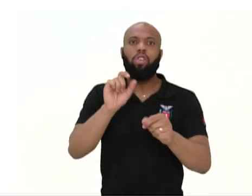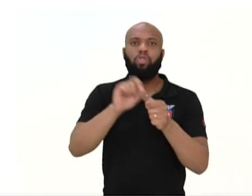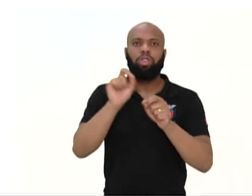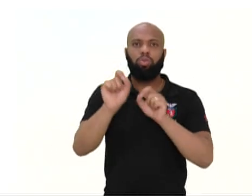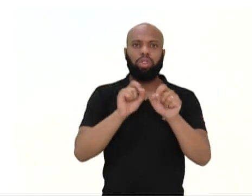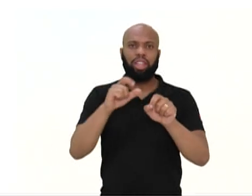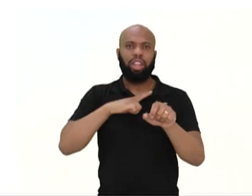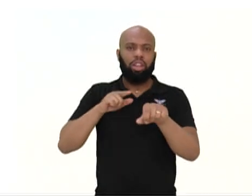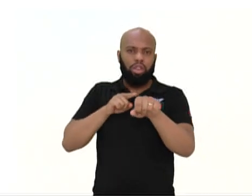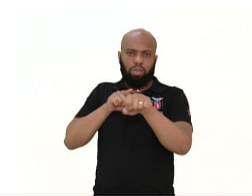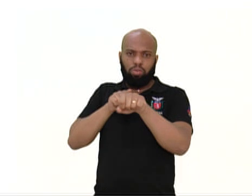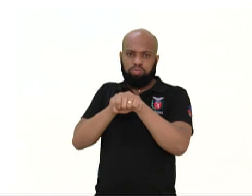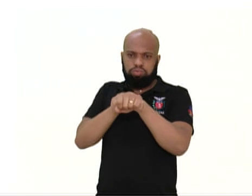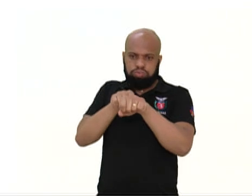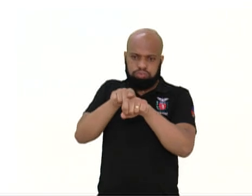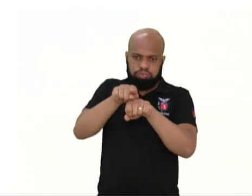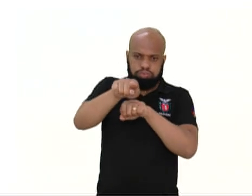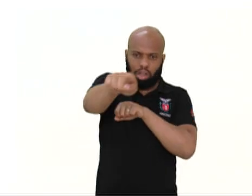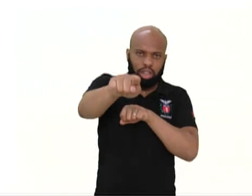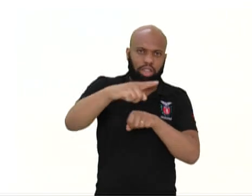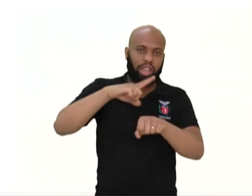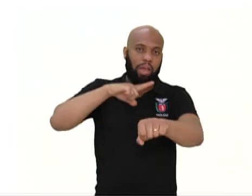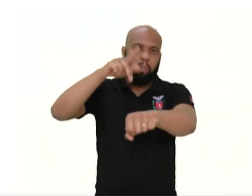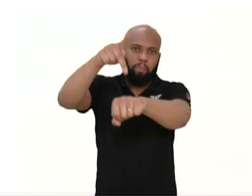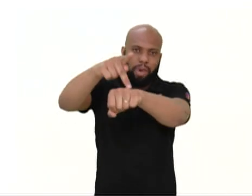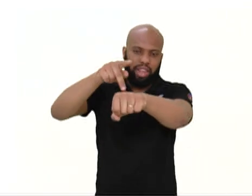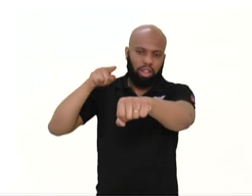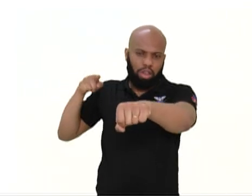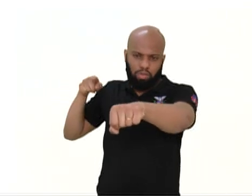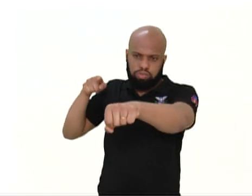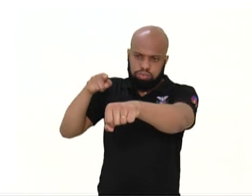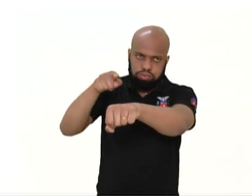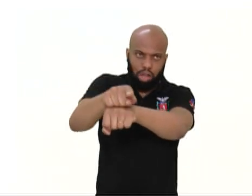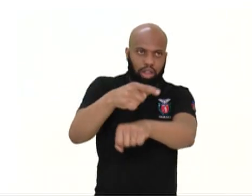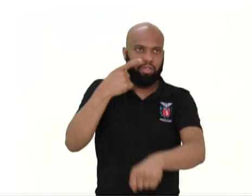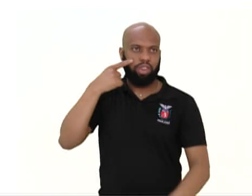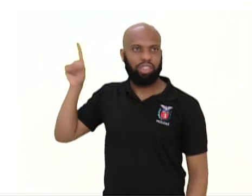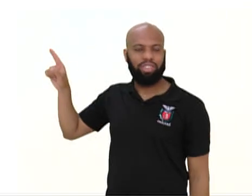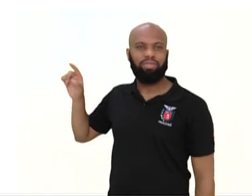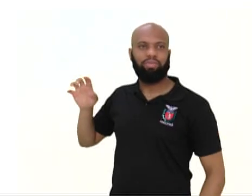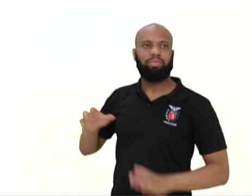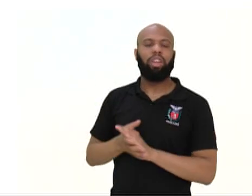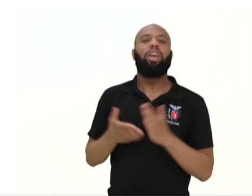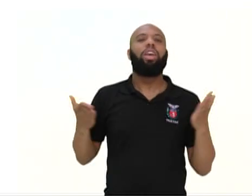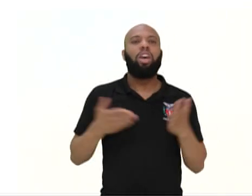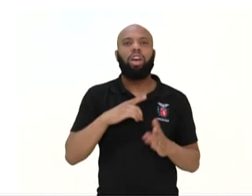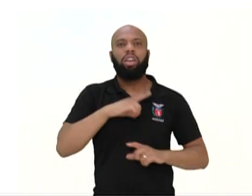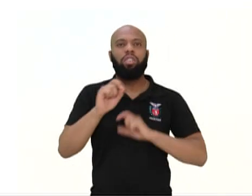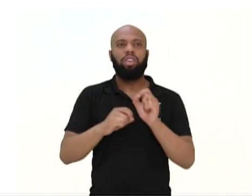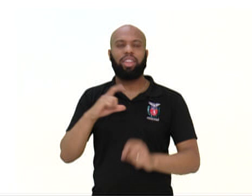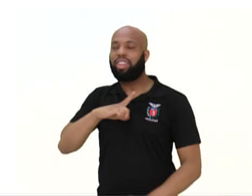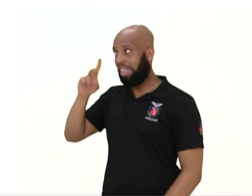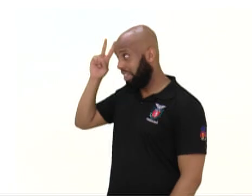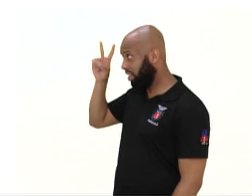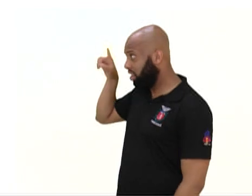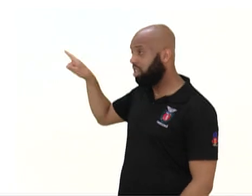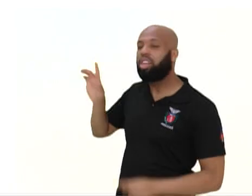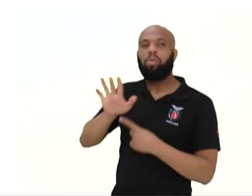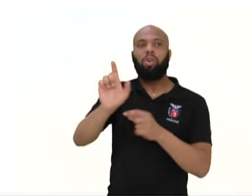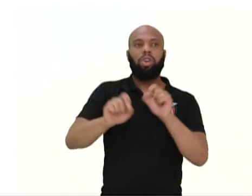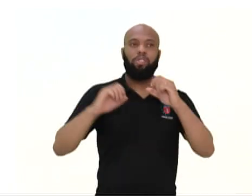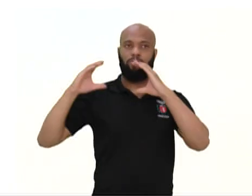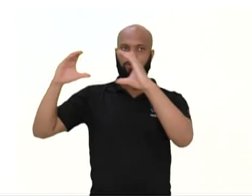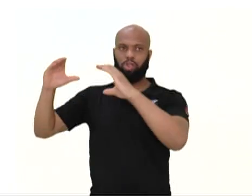míssil atinge uma rocha. Veja o esquema a seguir. Ok? O que importa aqui para a gente, além da historinha aqui, é a função. Eu vou deixar